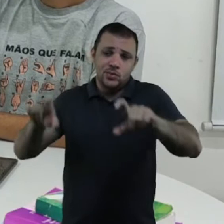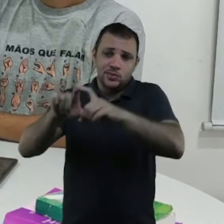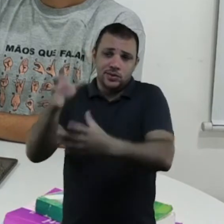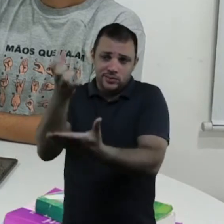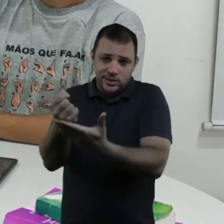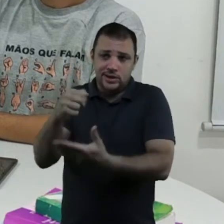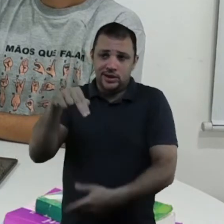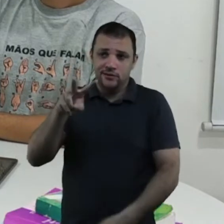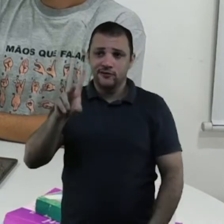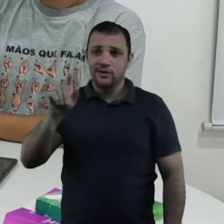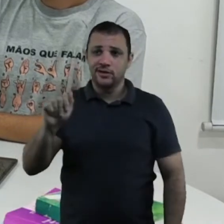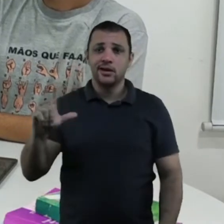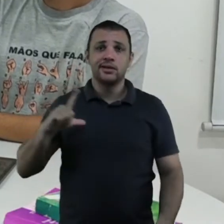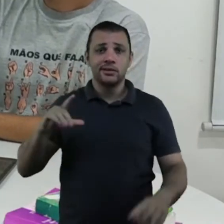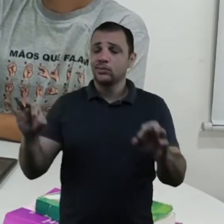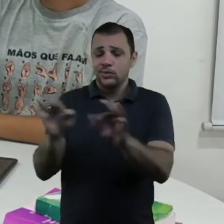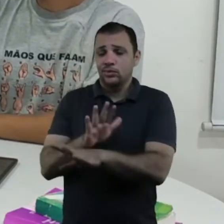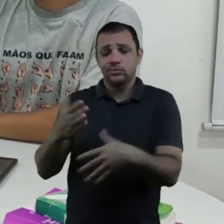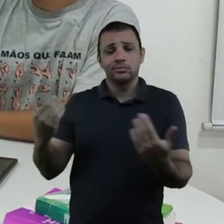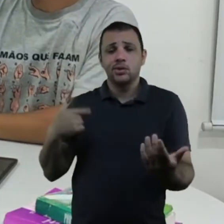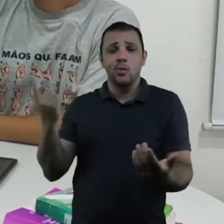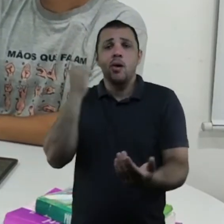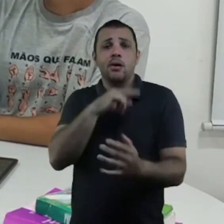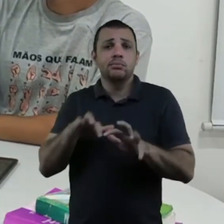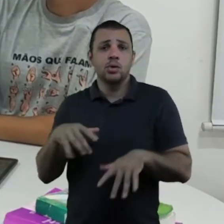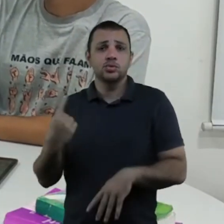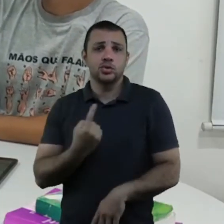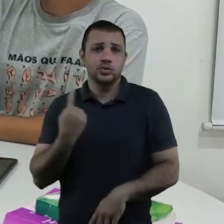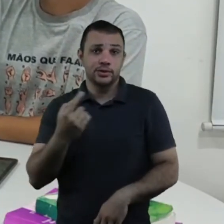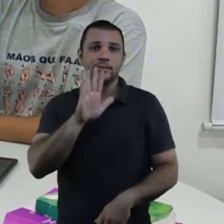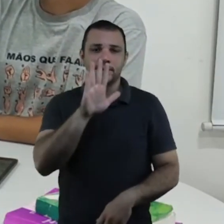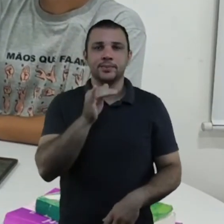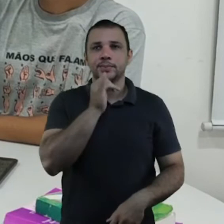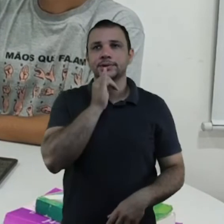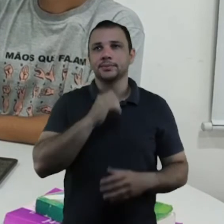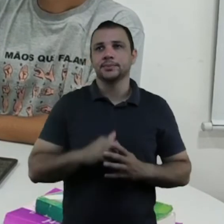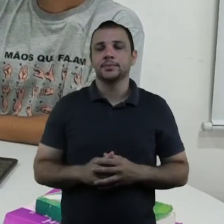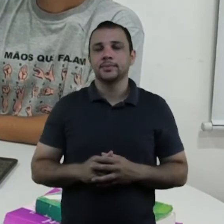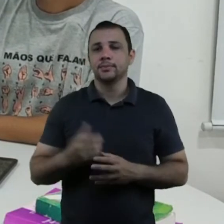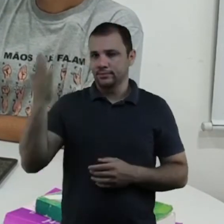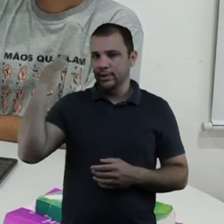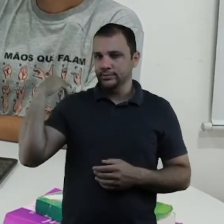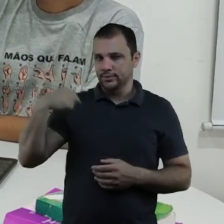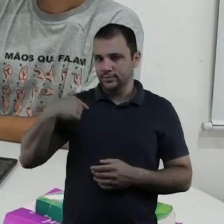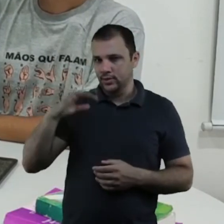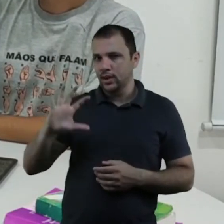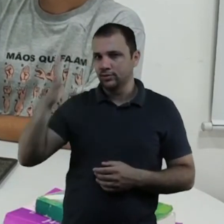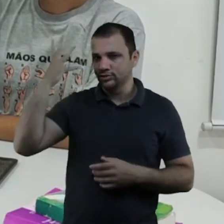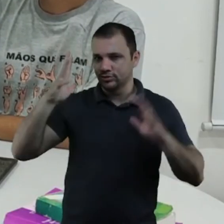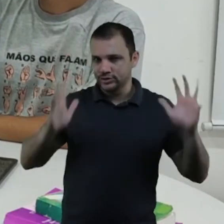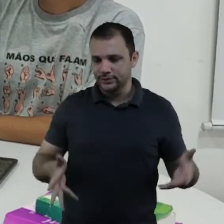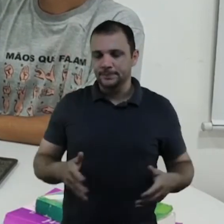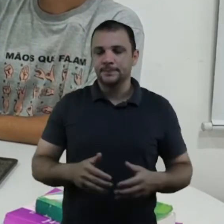o leitor de telas instalado no meu computador. Vamos supor uma situação prática que já aconteceu comigo. Eu